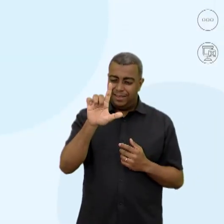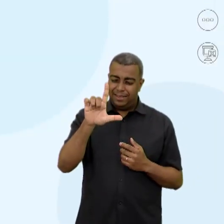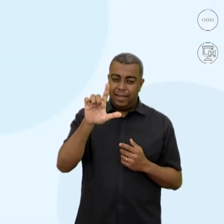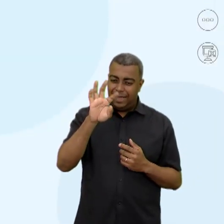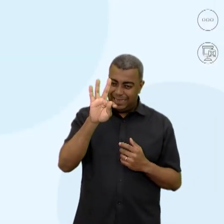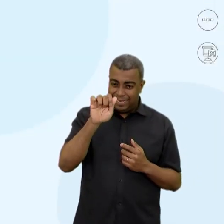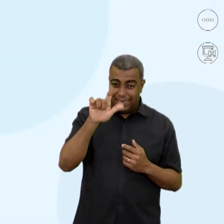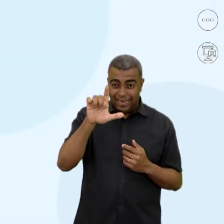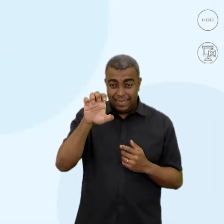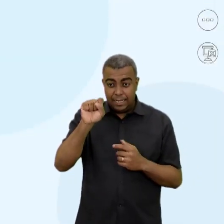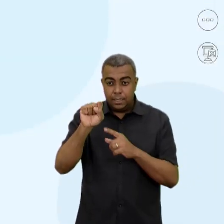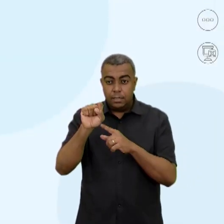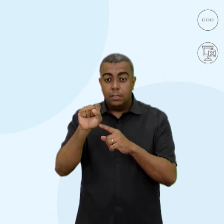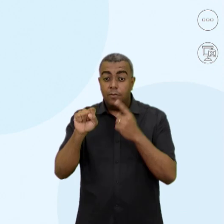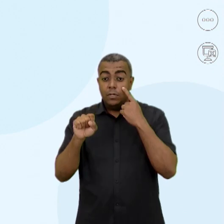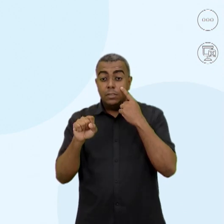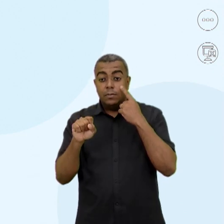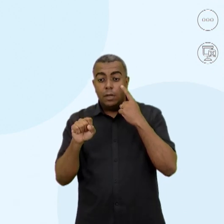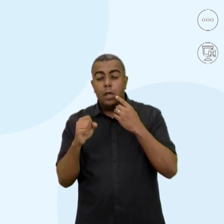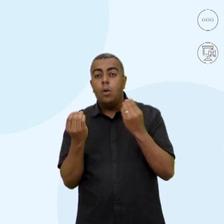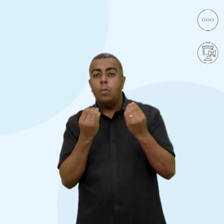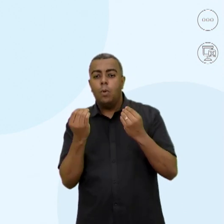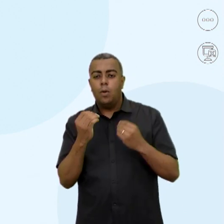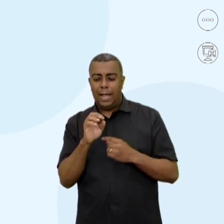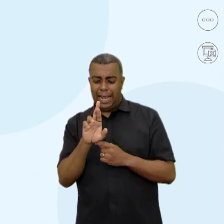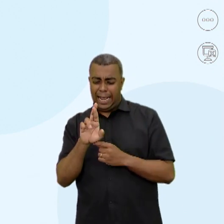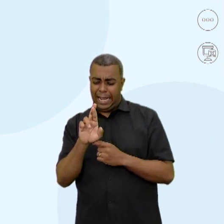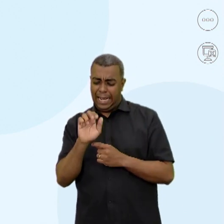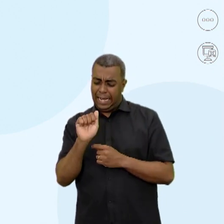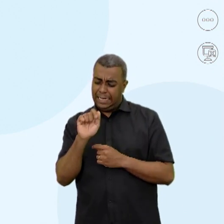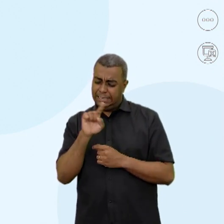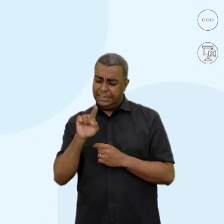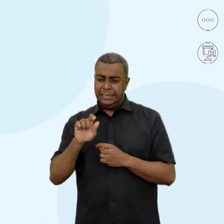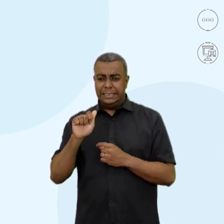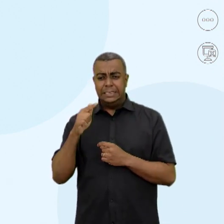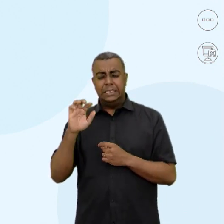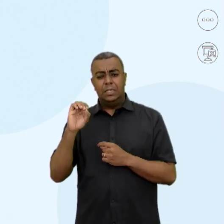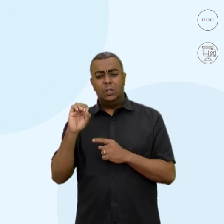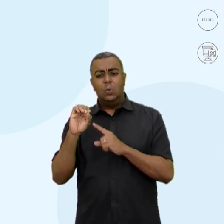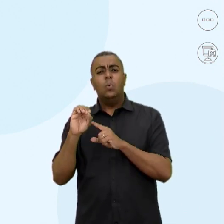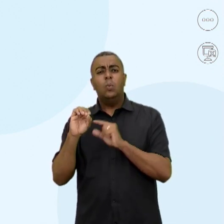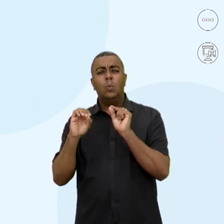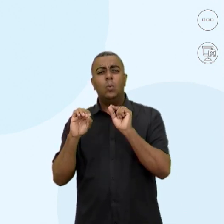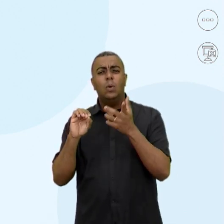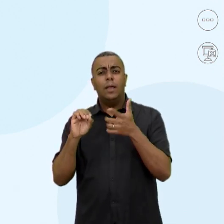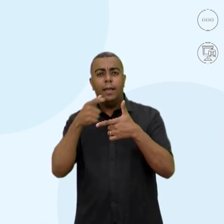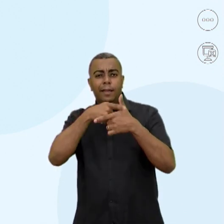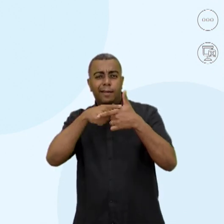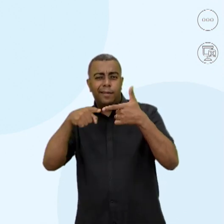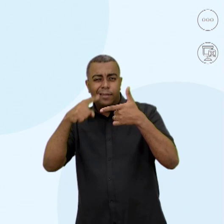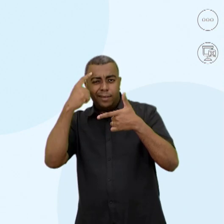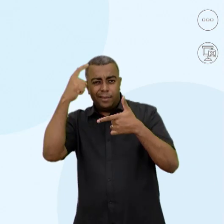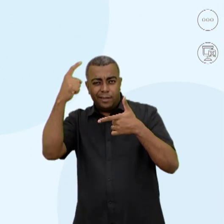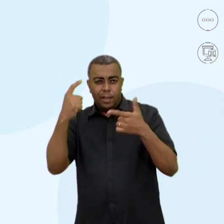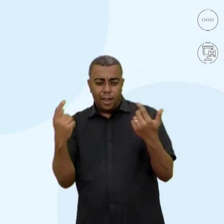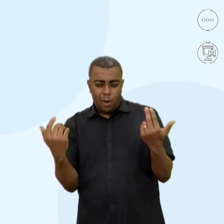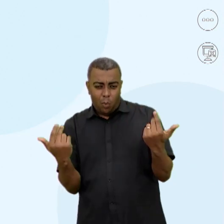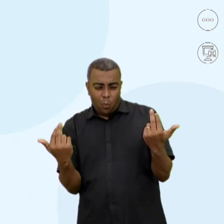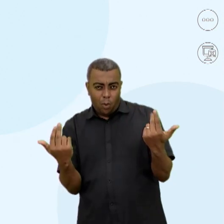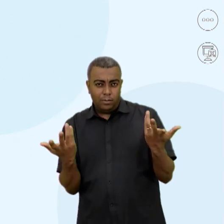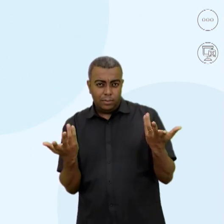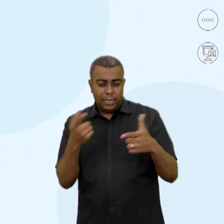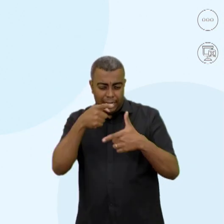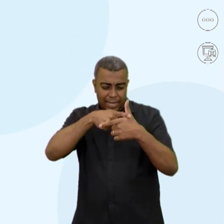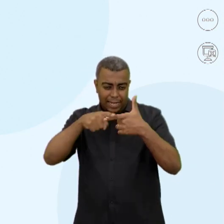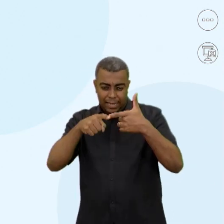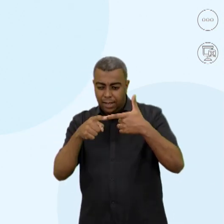determine a razão de semelhança. O que é a razão, né? É aquela divisão que a gente faz. Se a gente fala que é razão de semelhança, é aquela